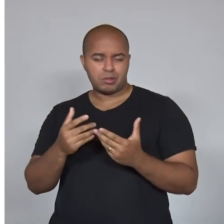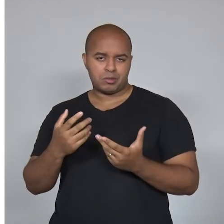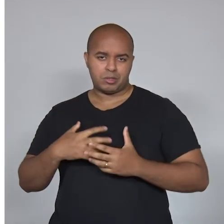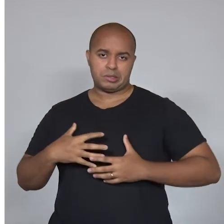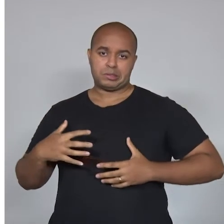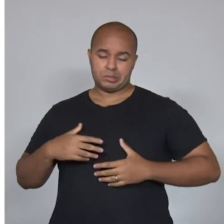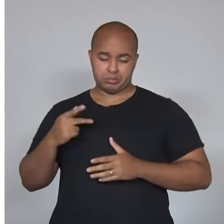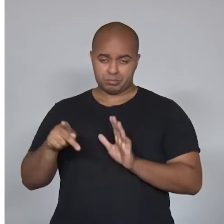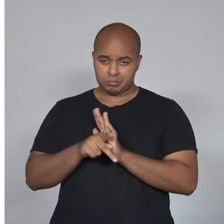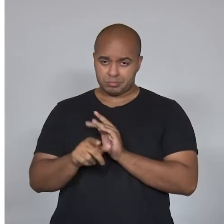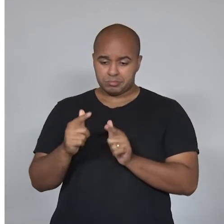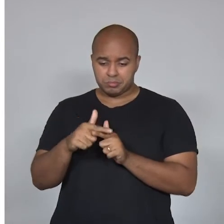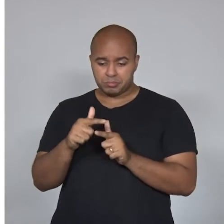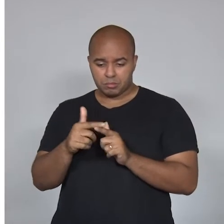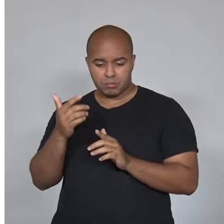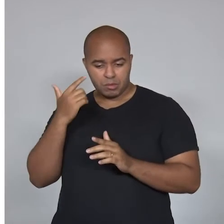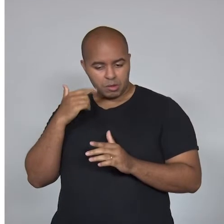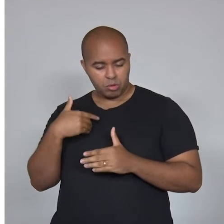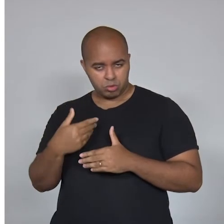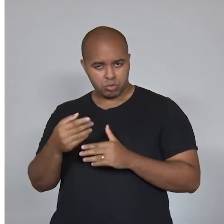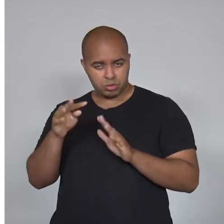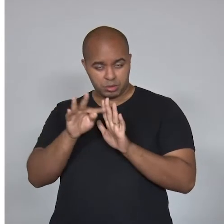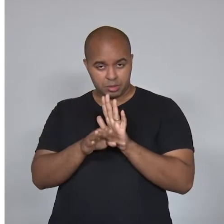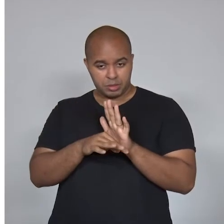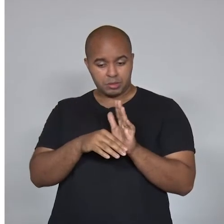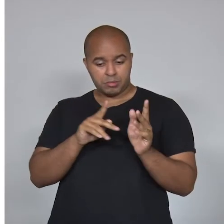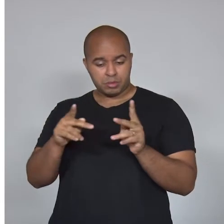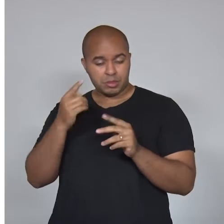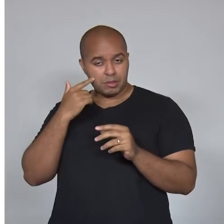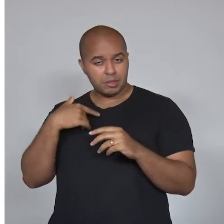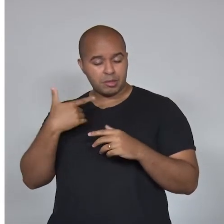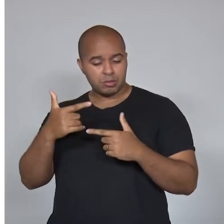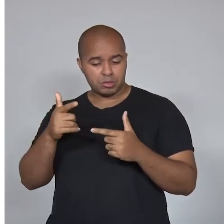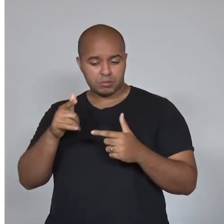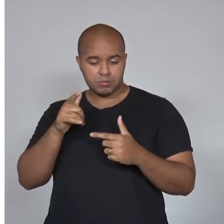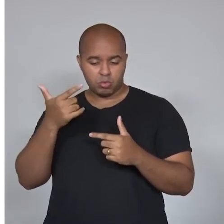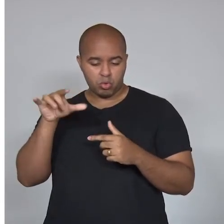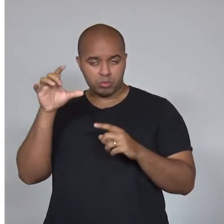pneumonia. Moving on, continuando aqui o texto. The